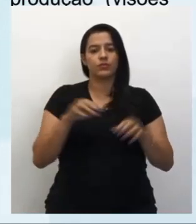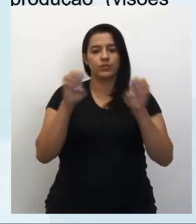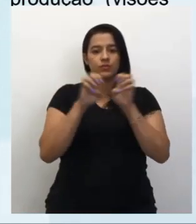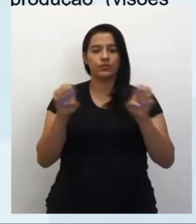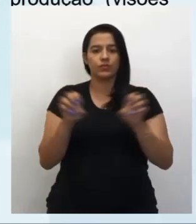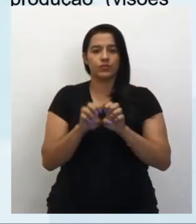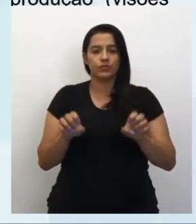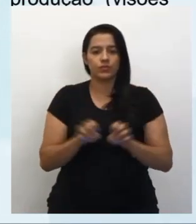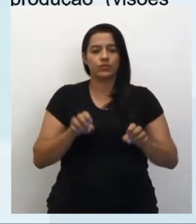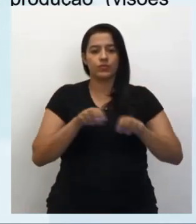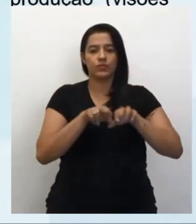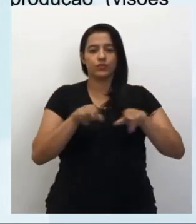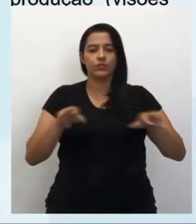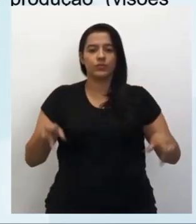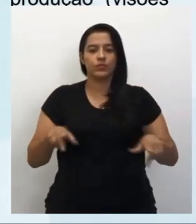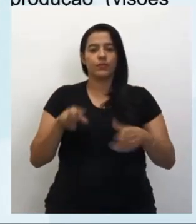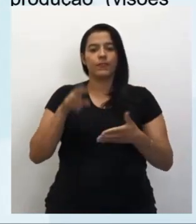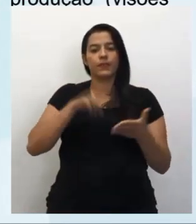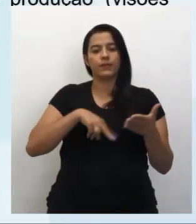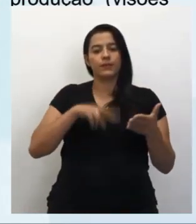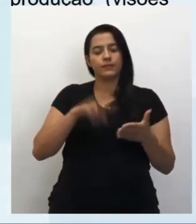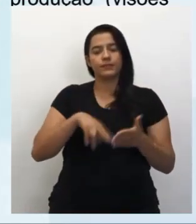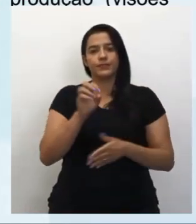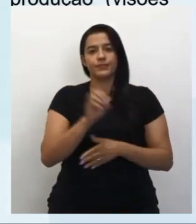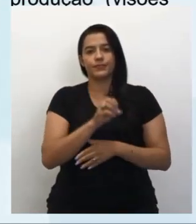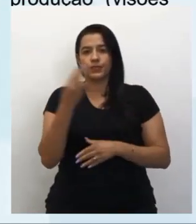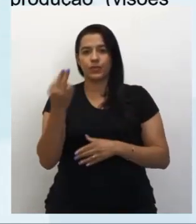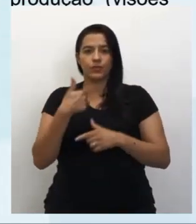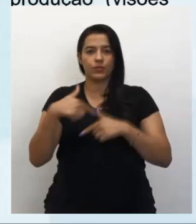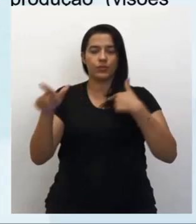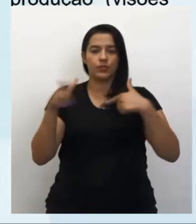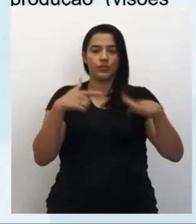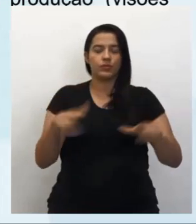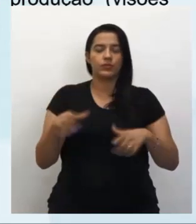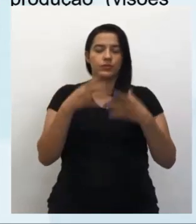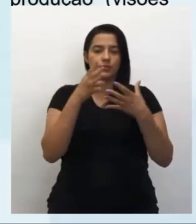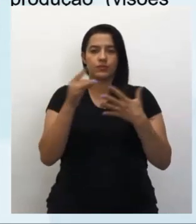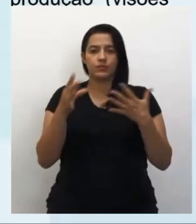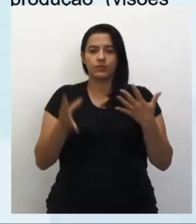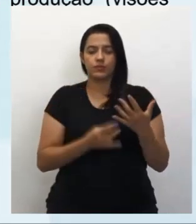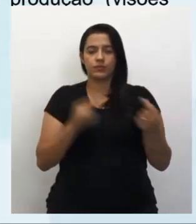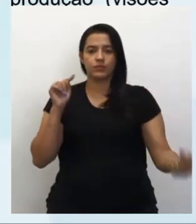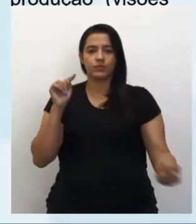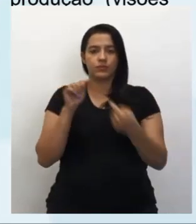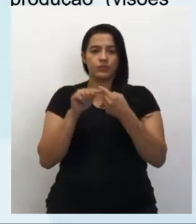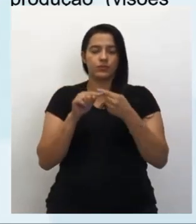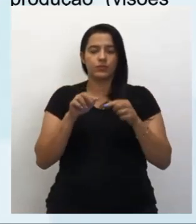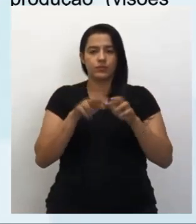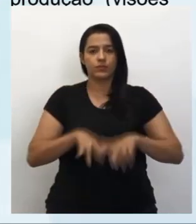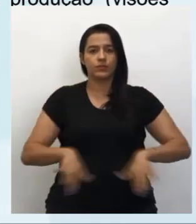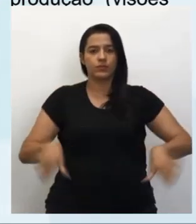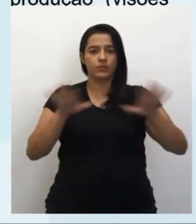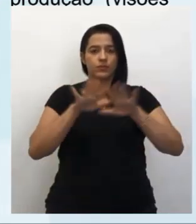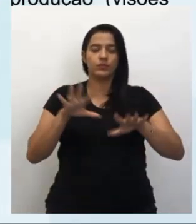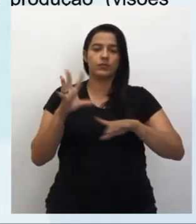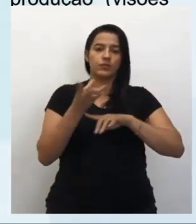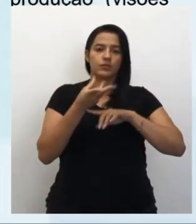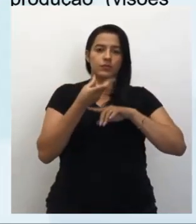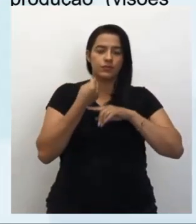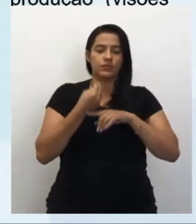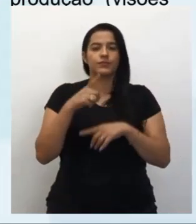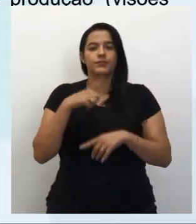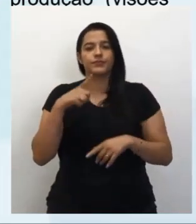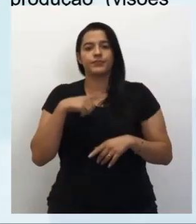estilo, aspectos discursivos ou outros critérios relacionados a diferentes matrizes culturais,